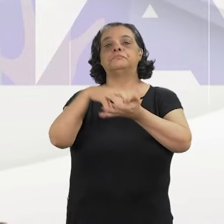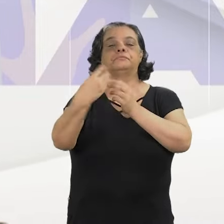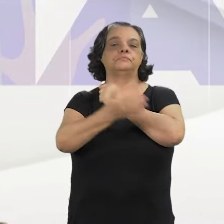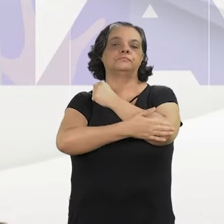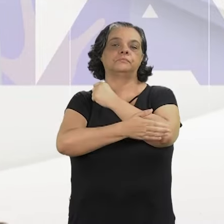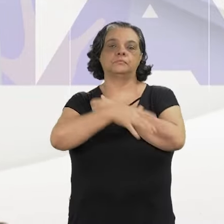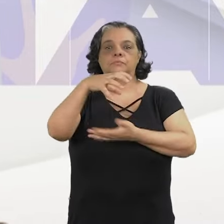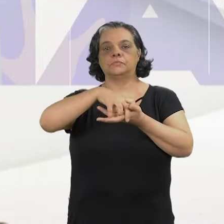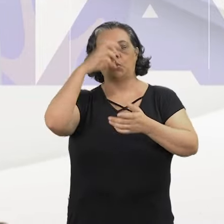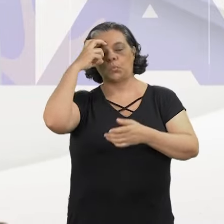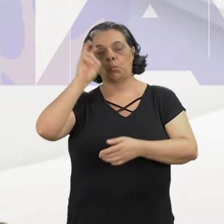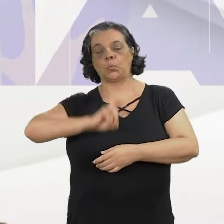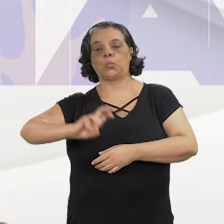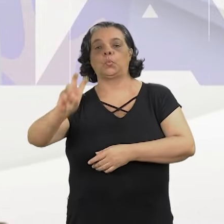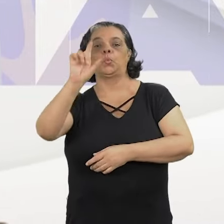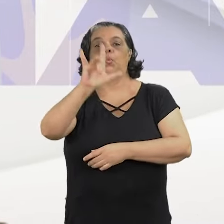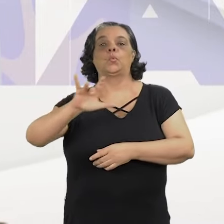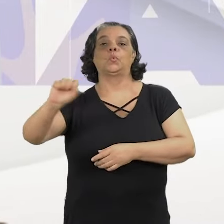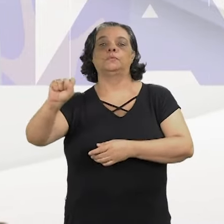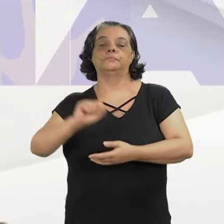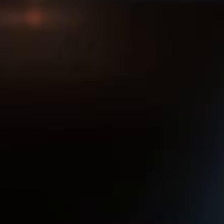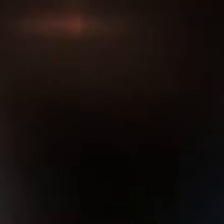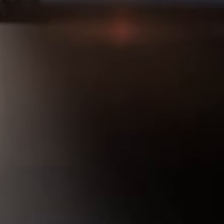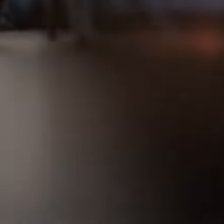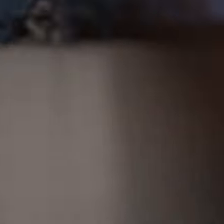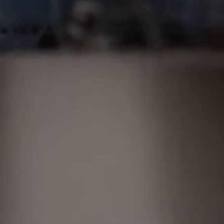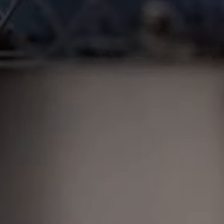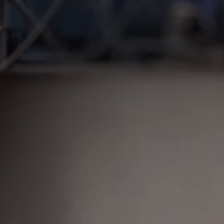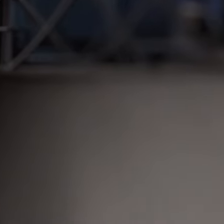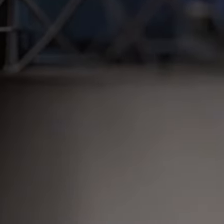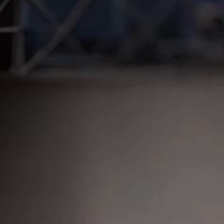o centro das mulheres do cabo e o centro de cultura Luiz